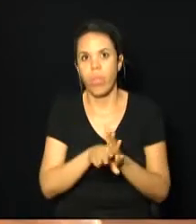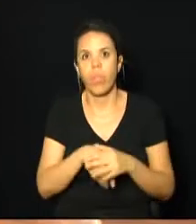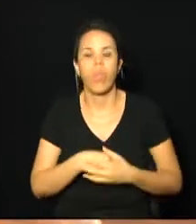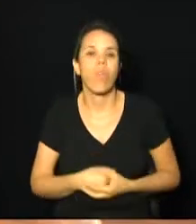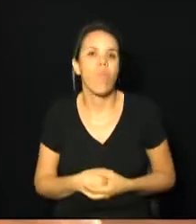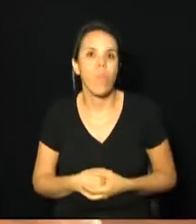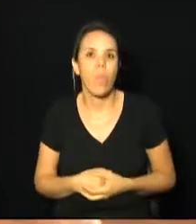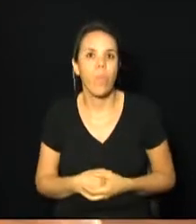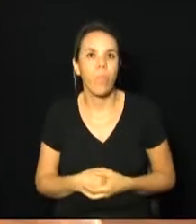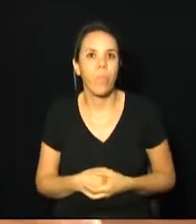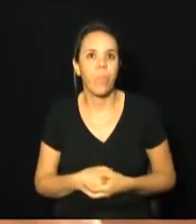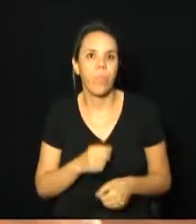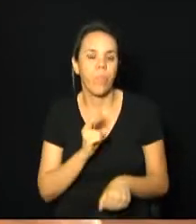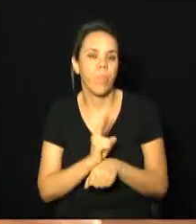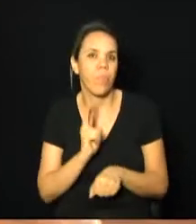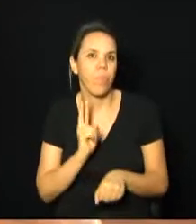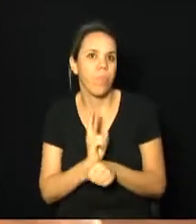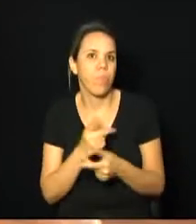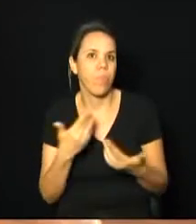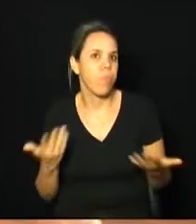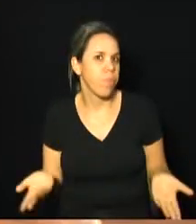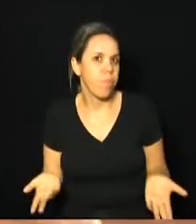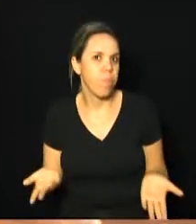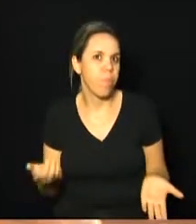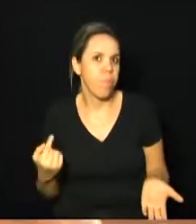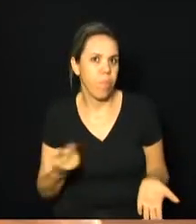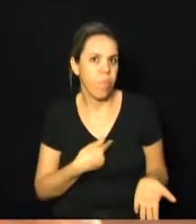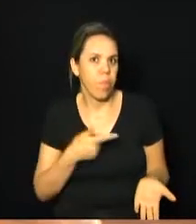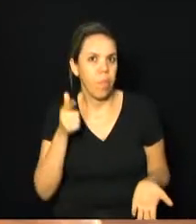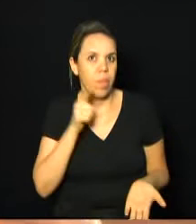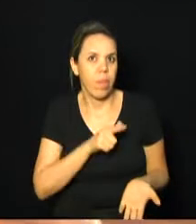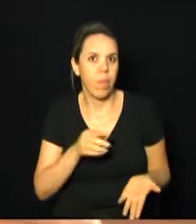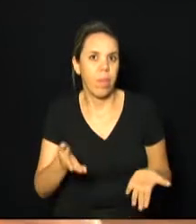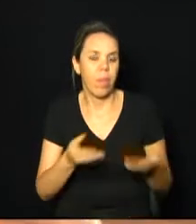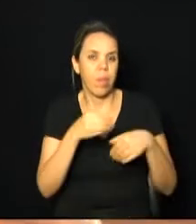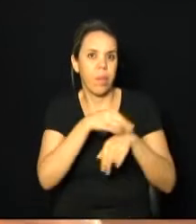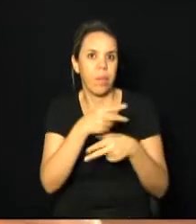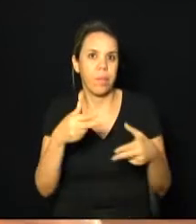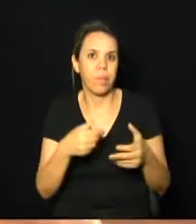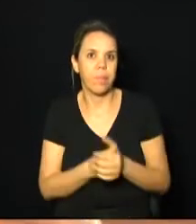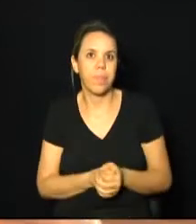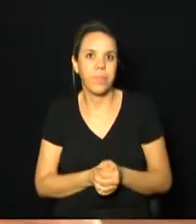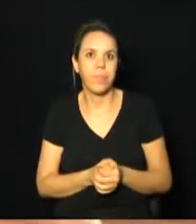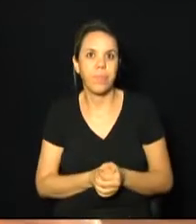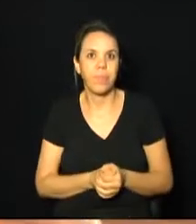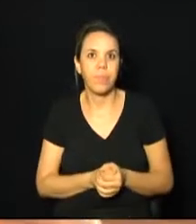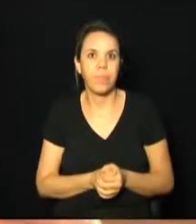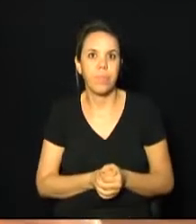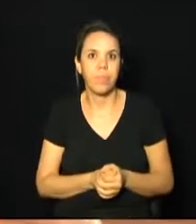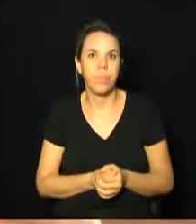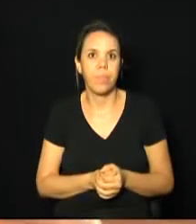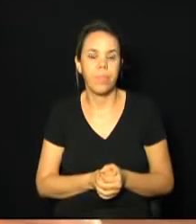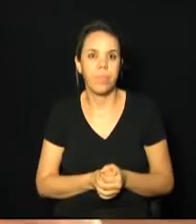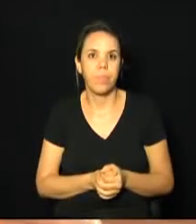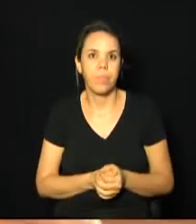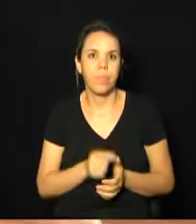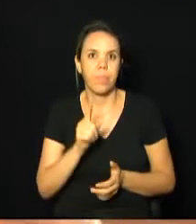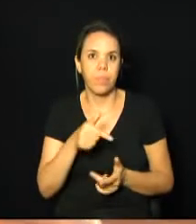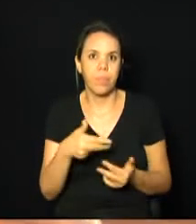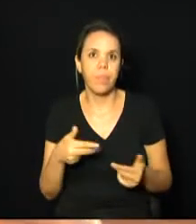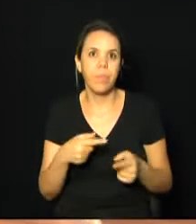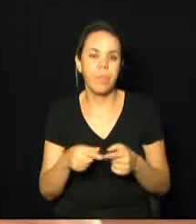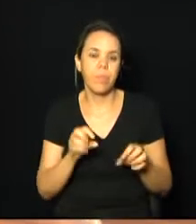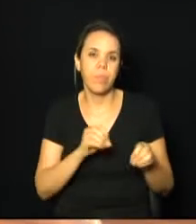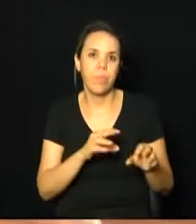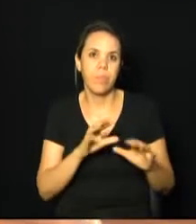chega, a preservação. Então, a gente está conseguindo levar algumas coisas, mas essa questão